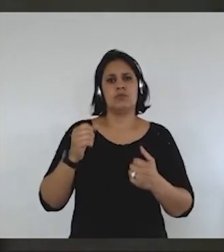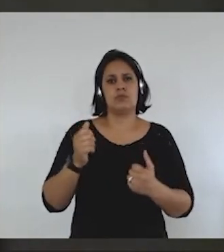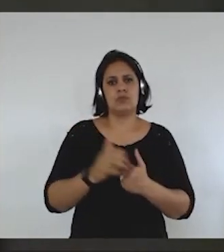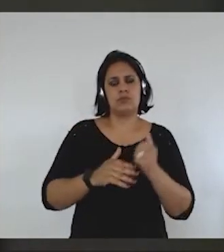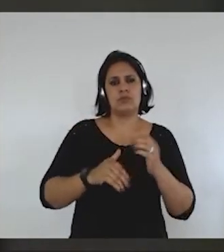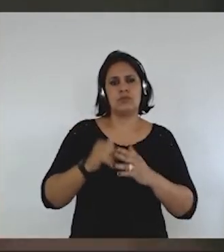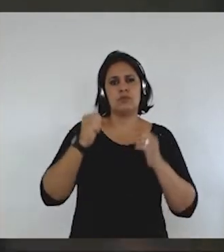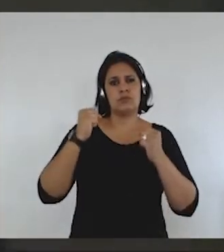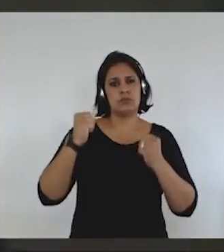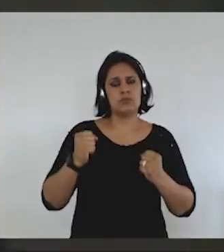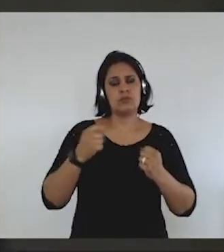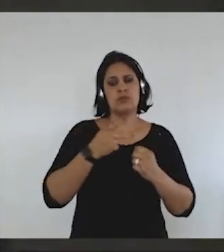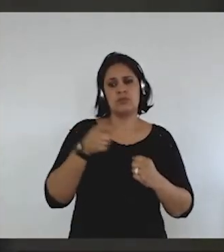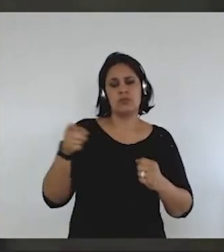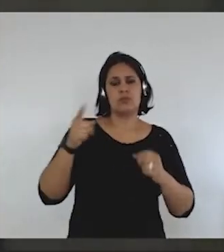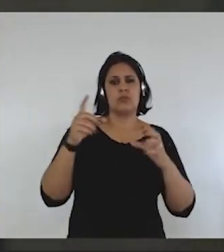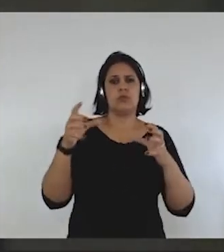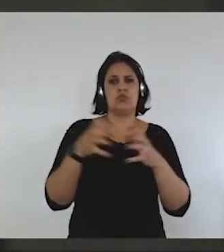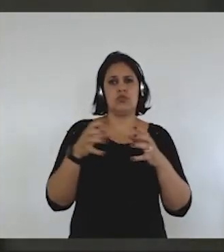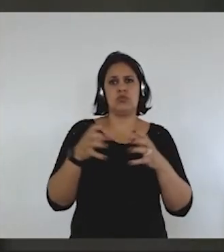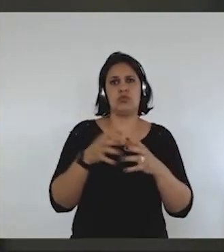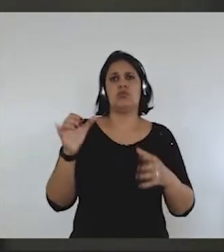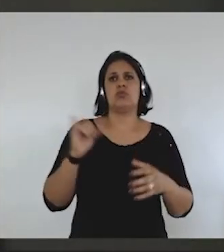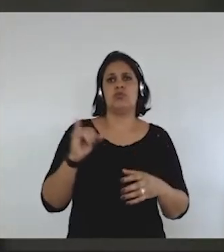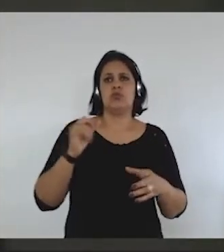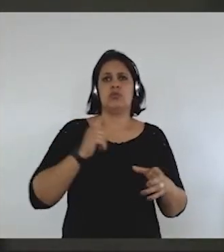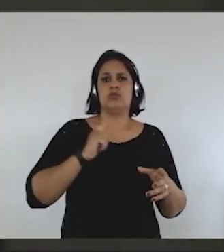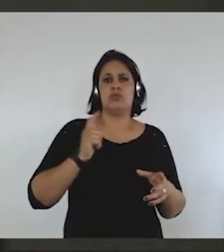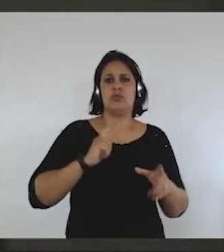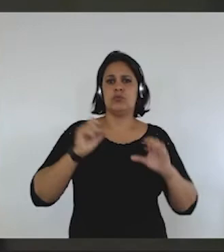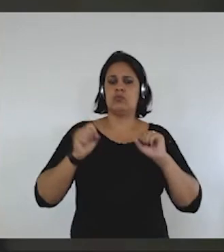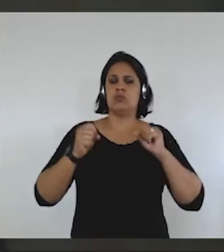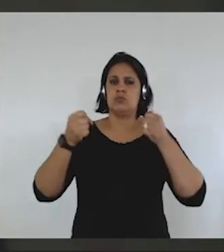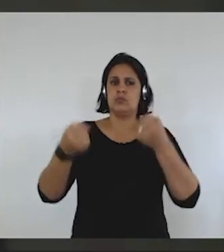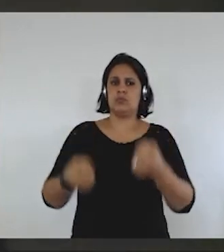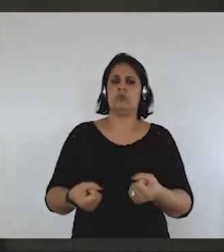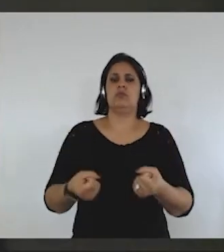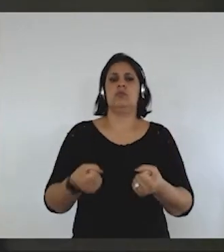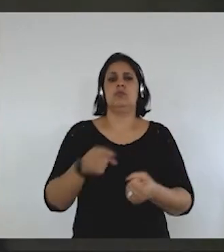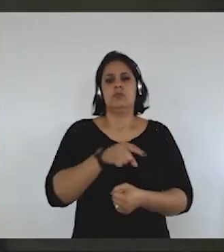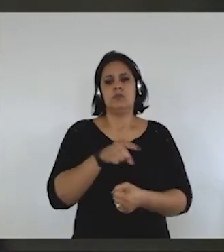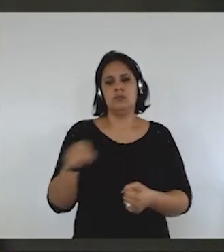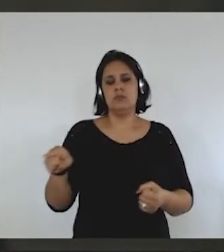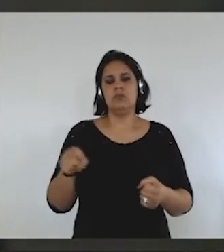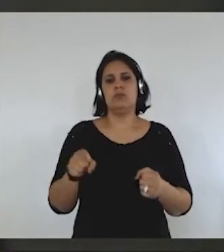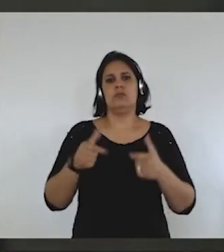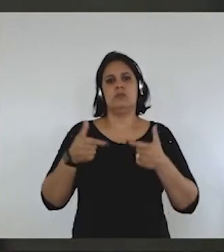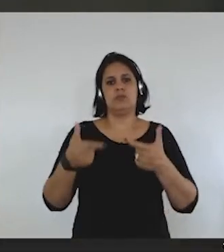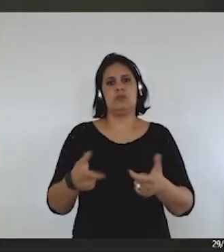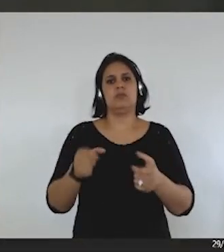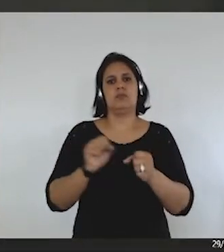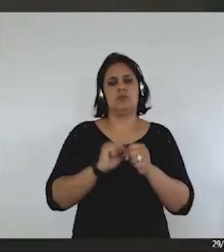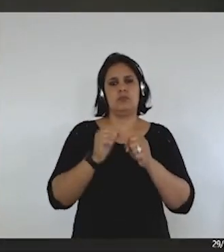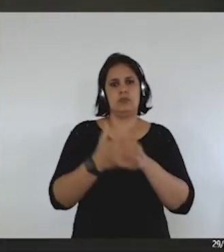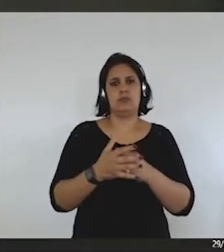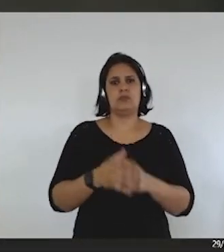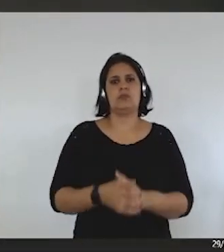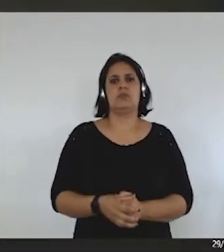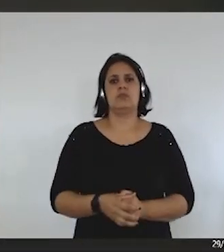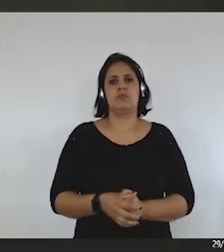instituições têm, dos limites dessas instituições, para o enfrentamento da pandemia, né, da